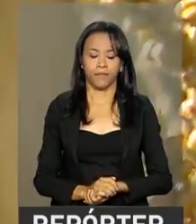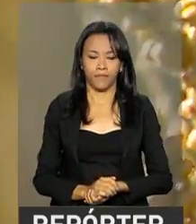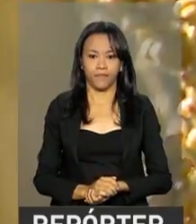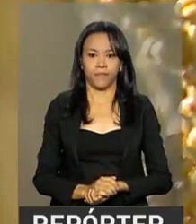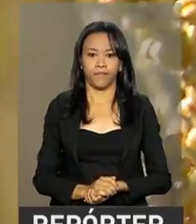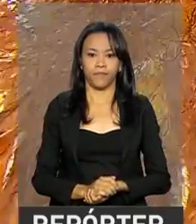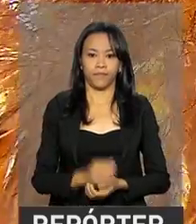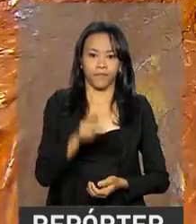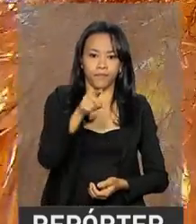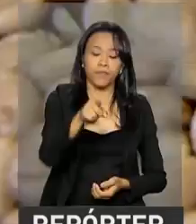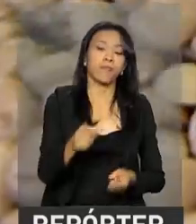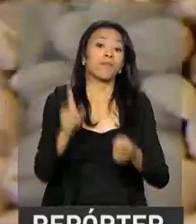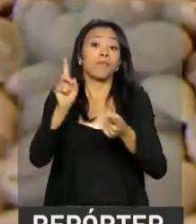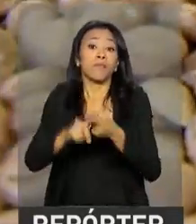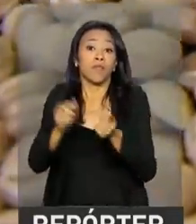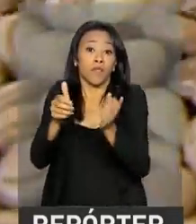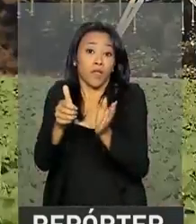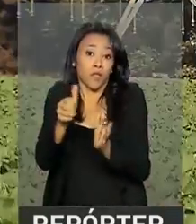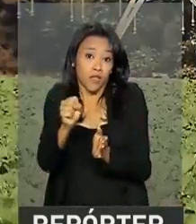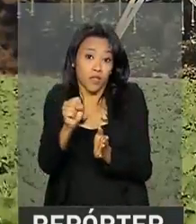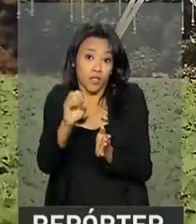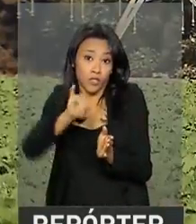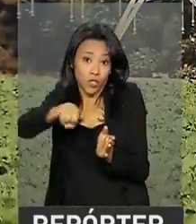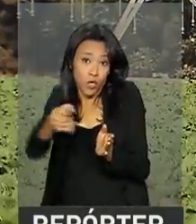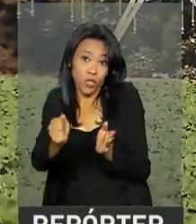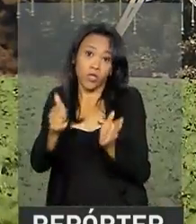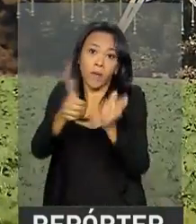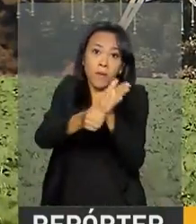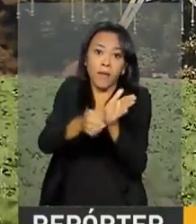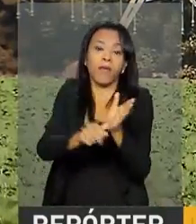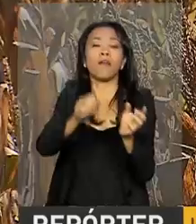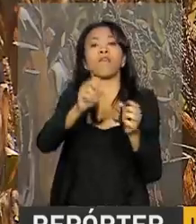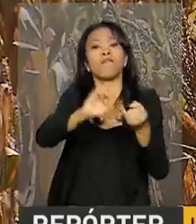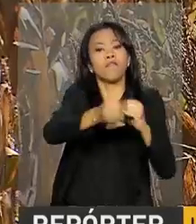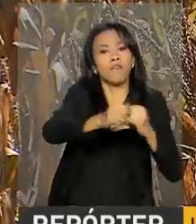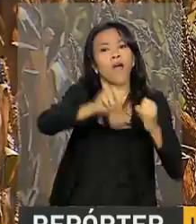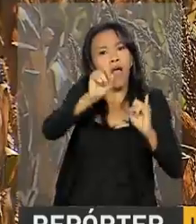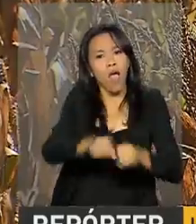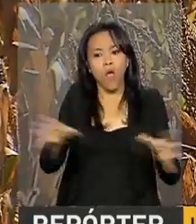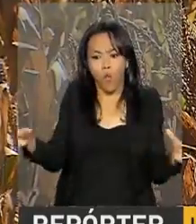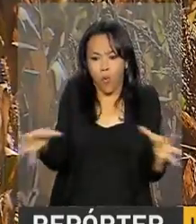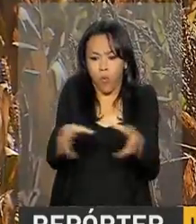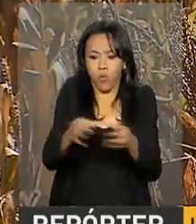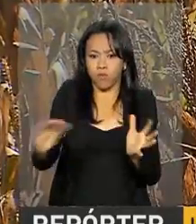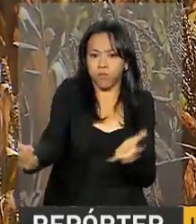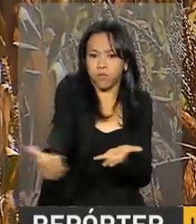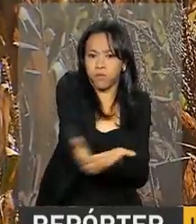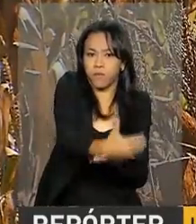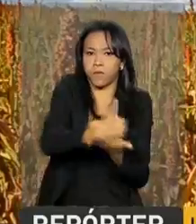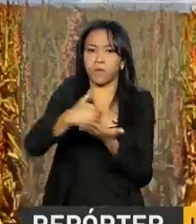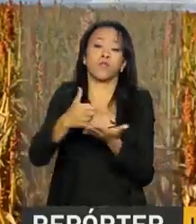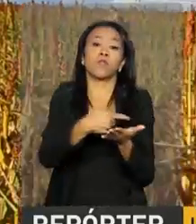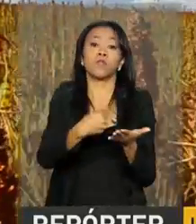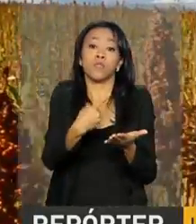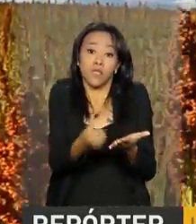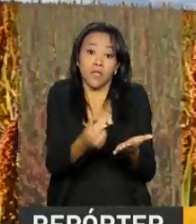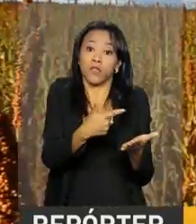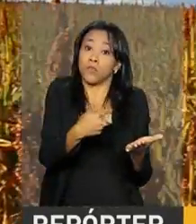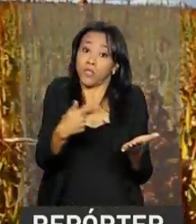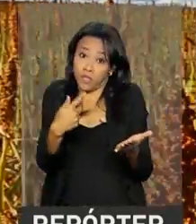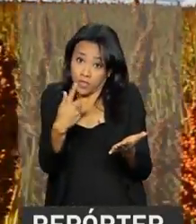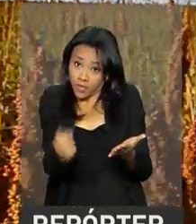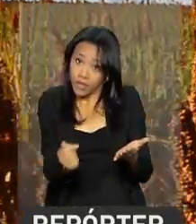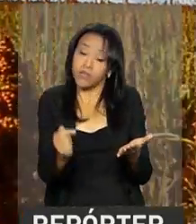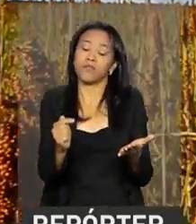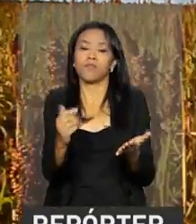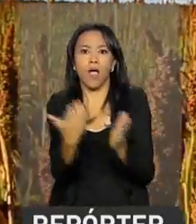soja milho e feijão esses são os destaques da supertaça 2016/2017 que deve fechar o ciclo